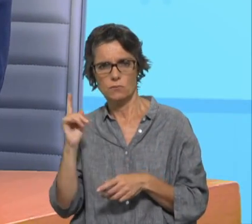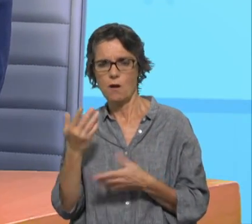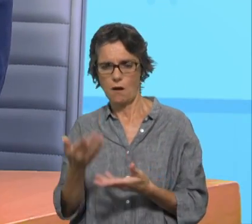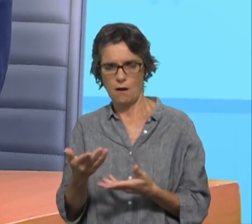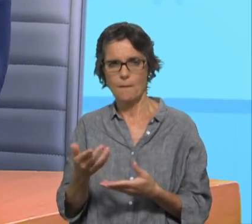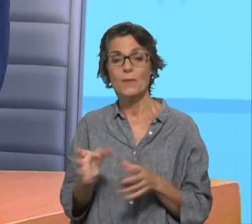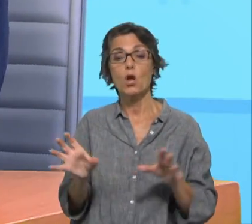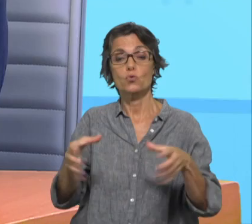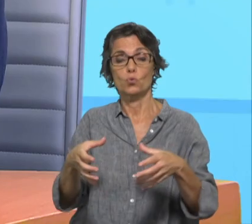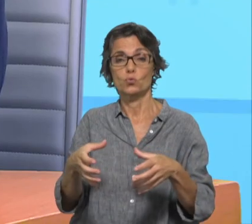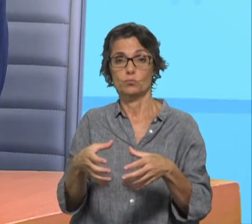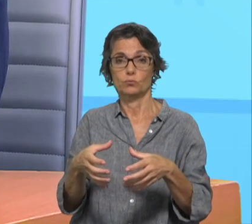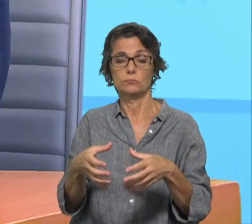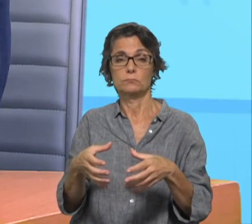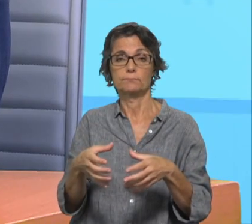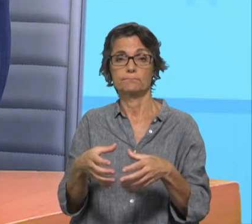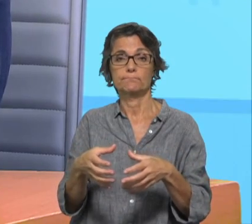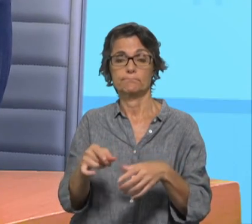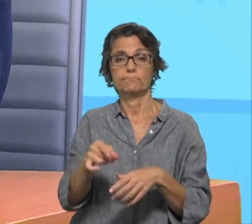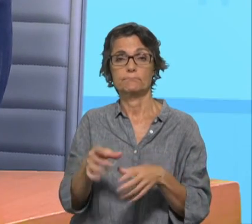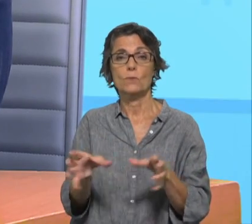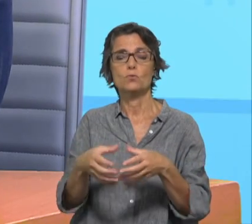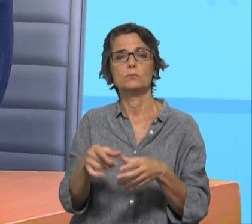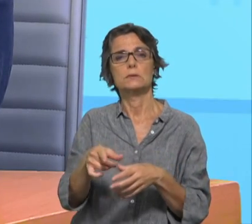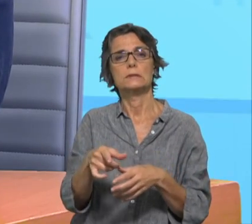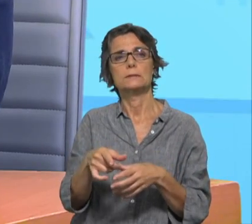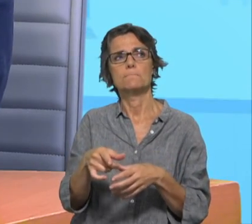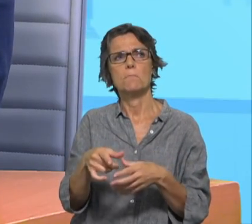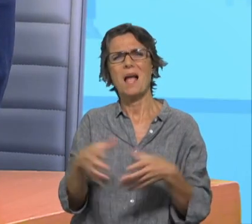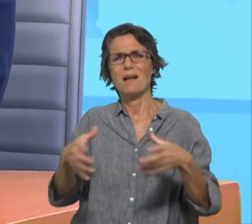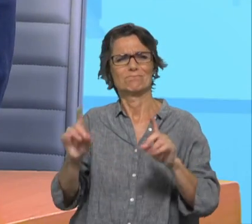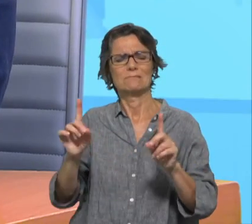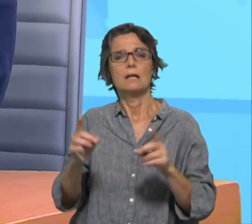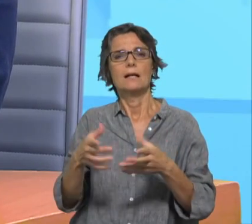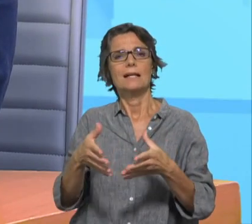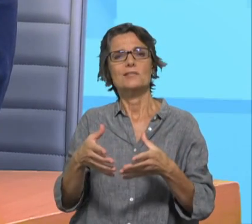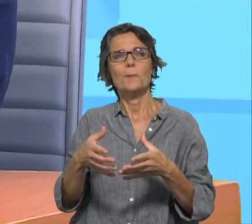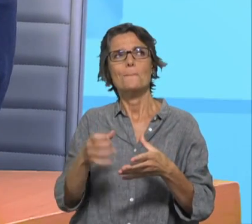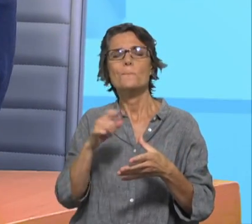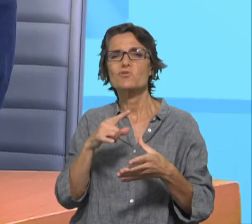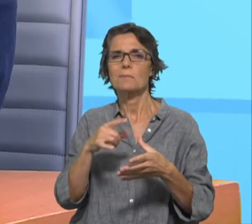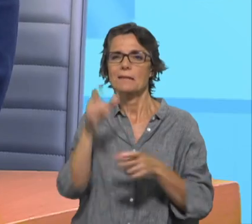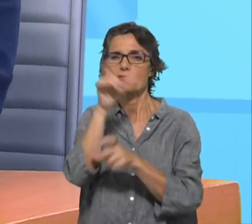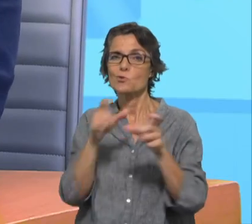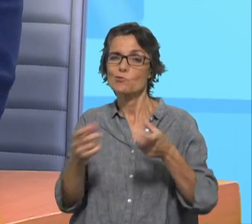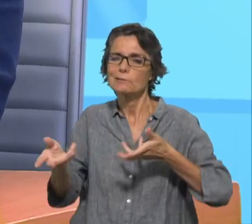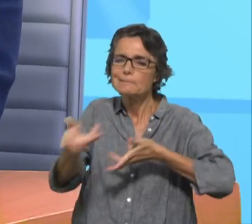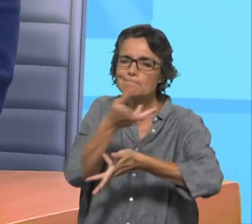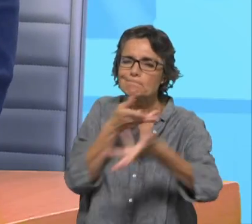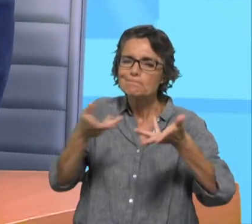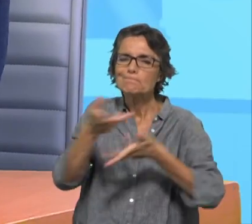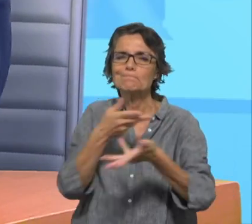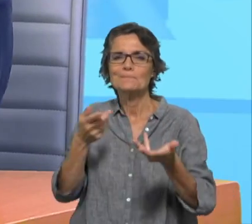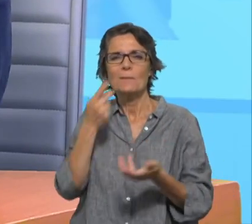não muito grande, isso também irá permitir uma grande relação e uma grande comunhão entre nós, de partilha também da